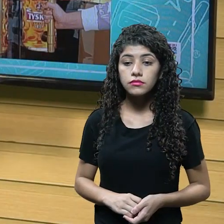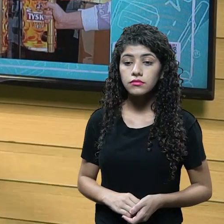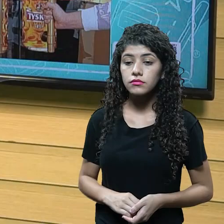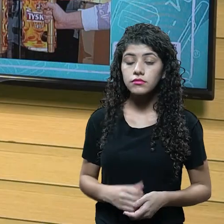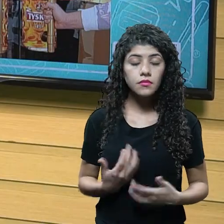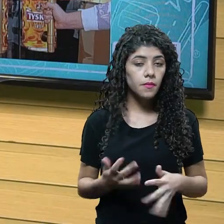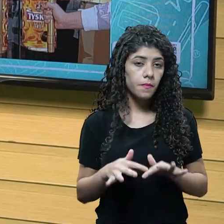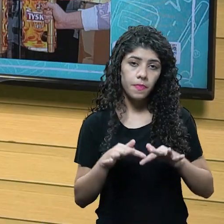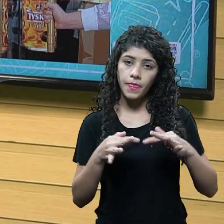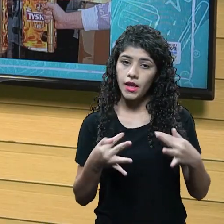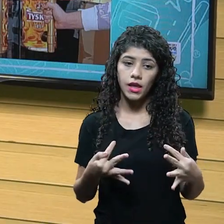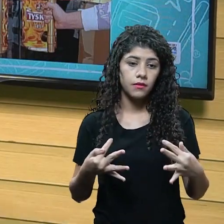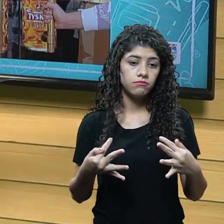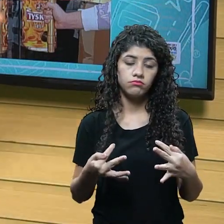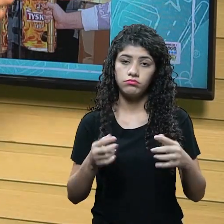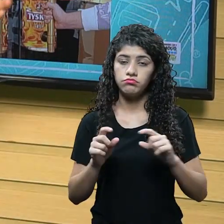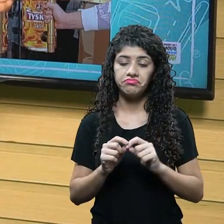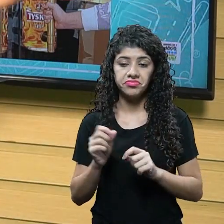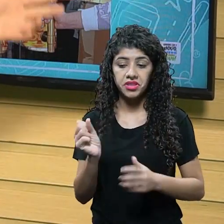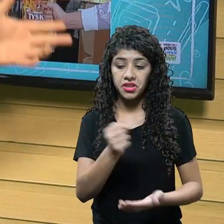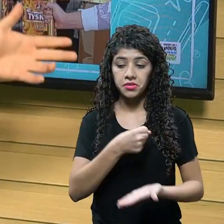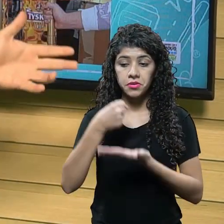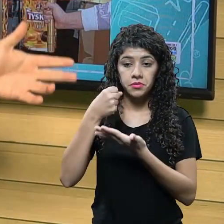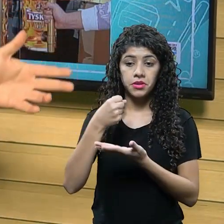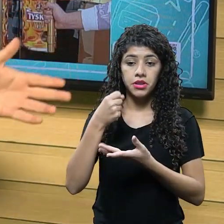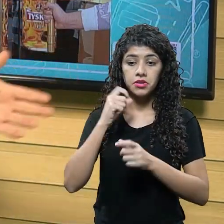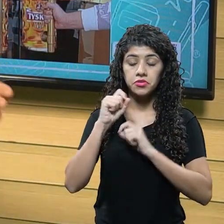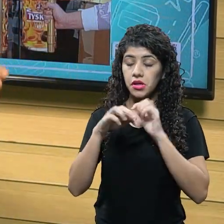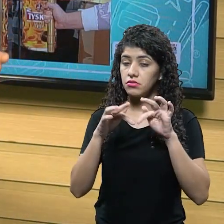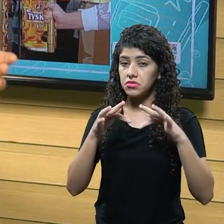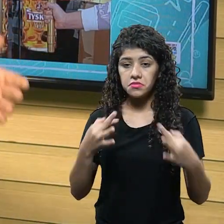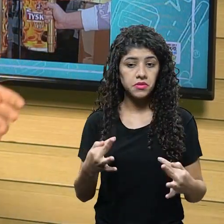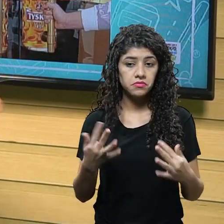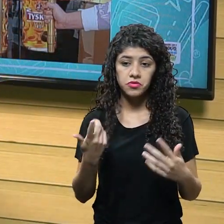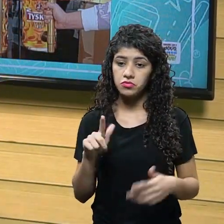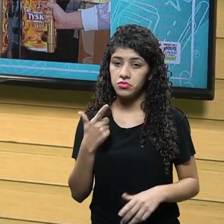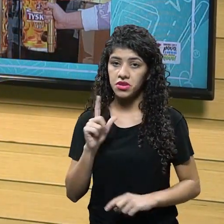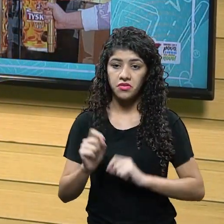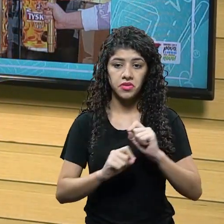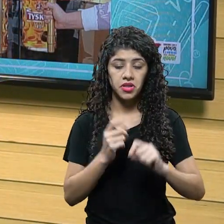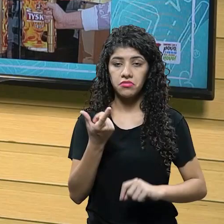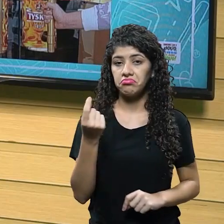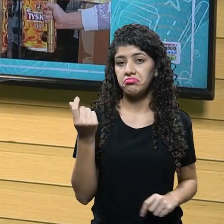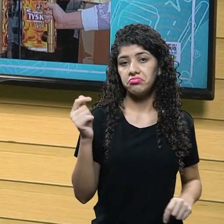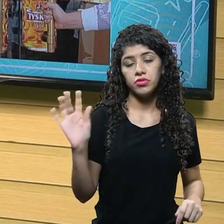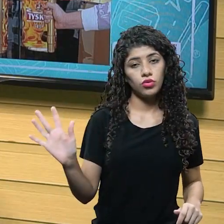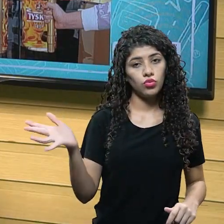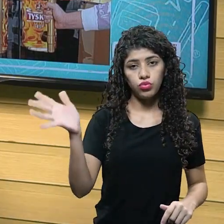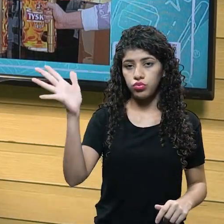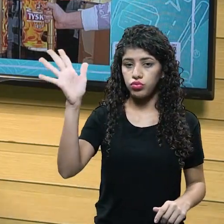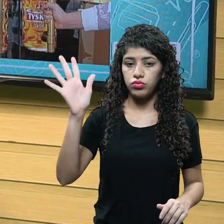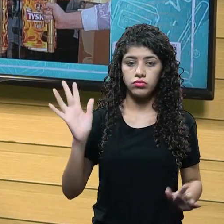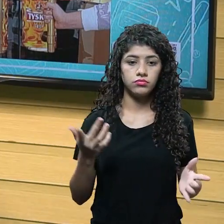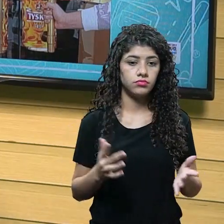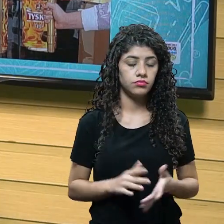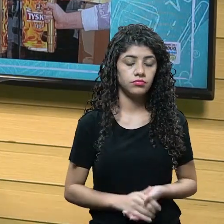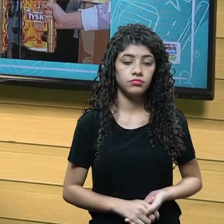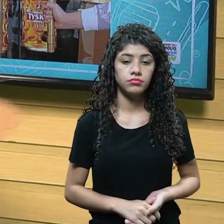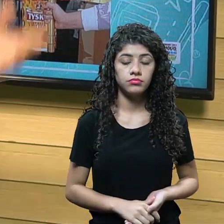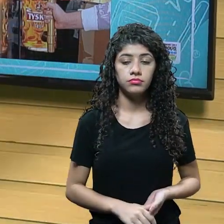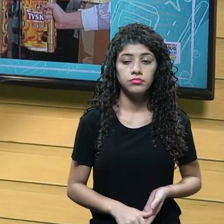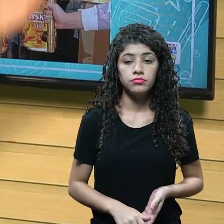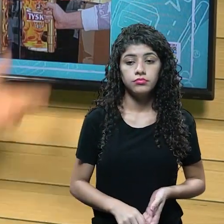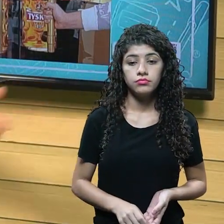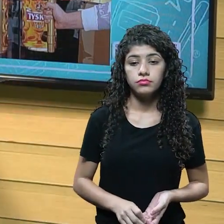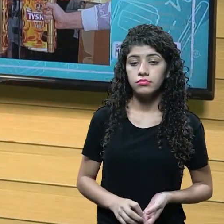Essa aqui da bebida, vocês veem que é bem simples. Não teve um investimento alto, não teve um grande recurso aplicado nesse